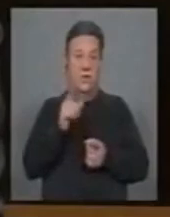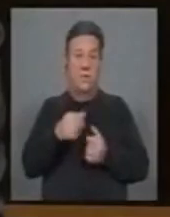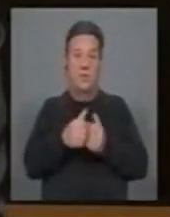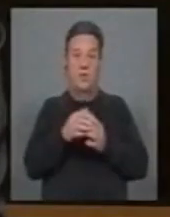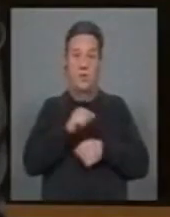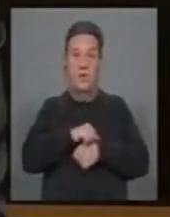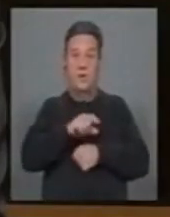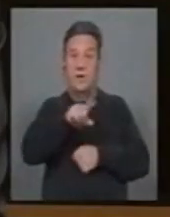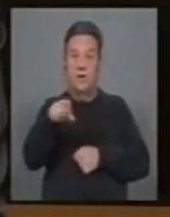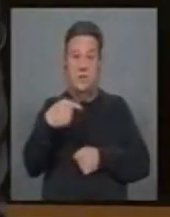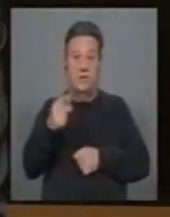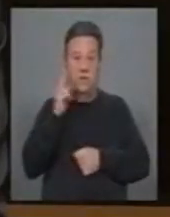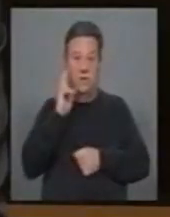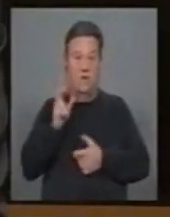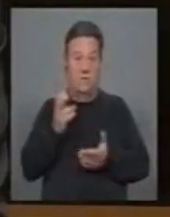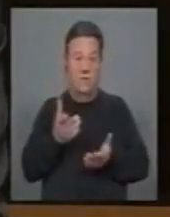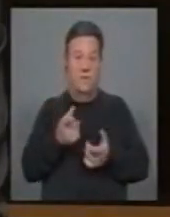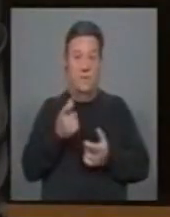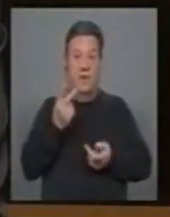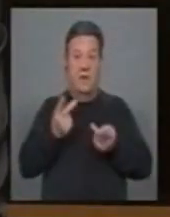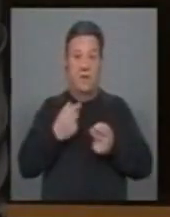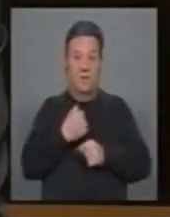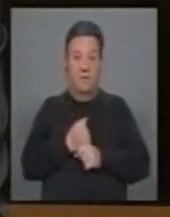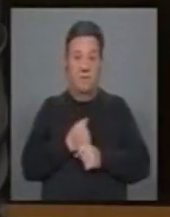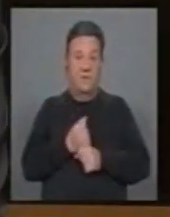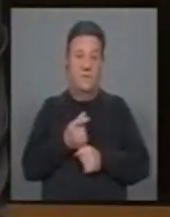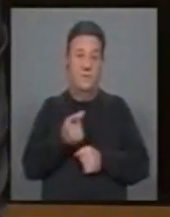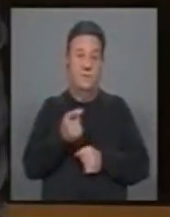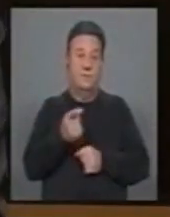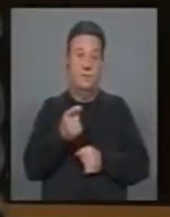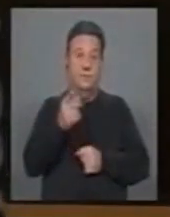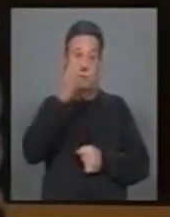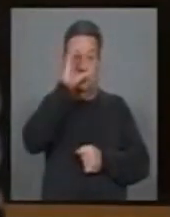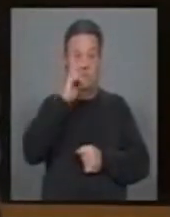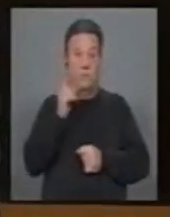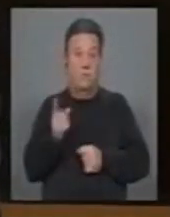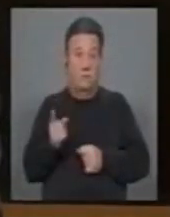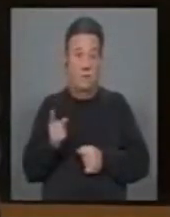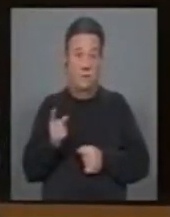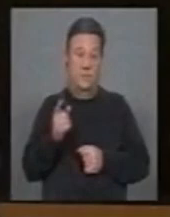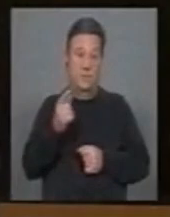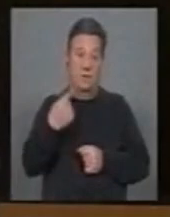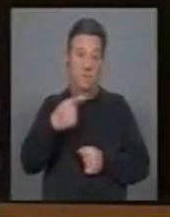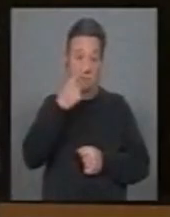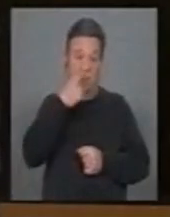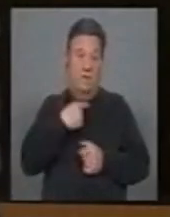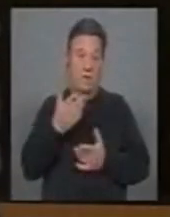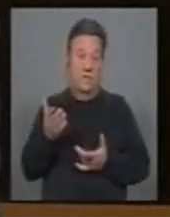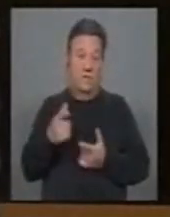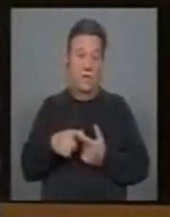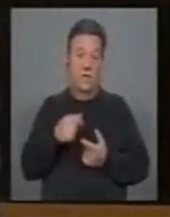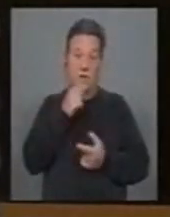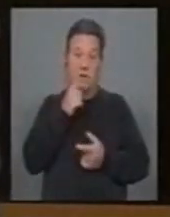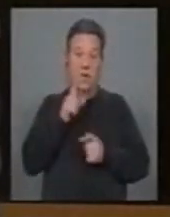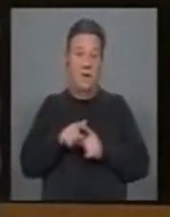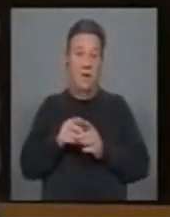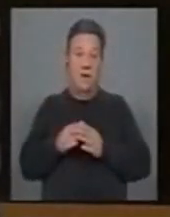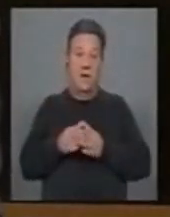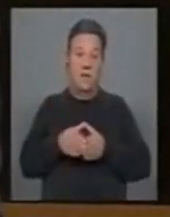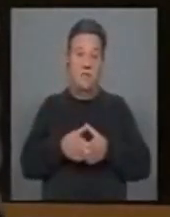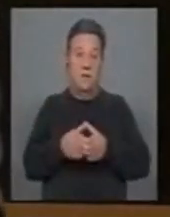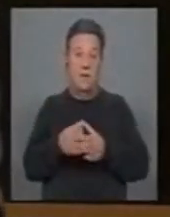casa tanto que estão ouvir a avaliação que eu faço é o governo tem falhado tanto em na verdade